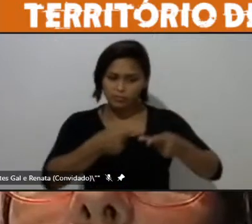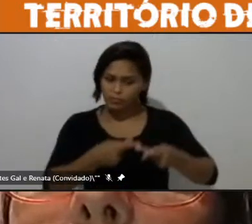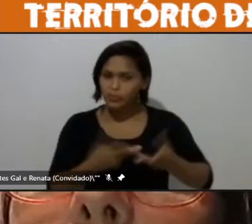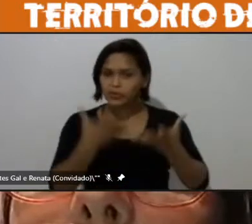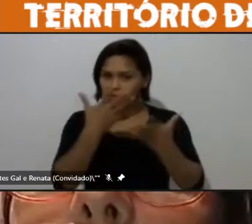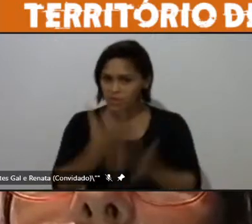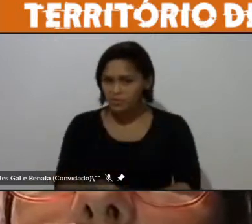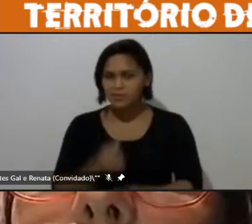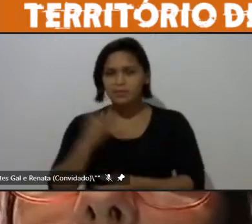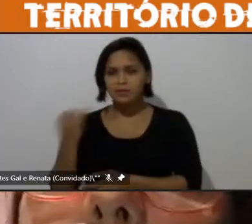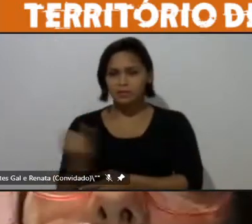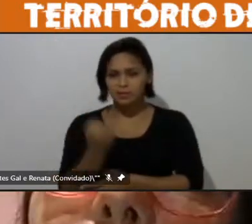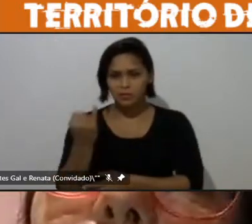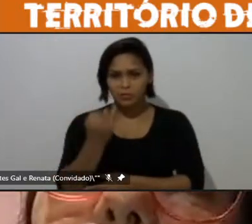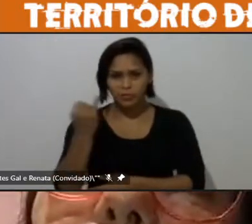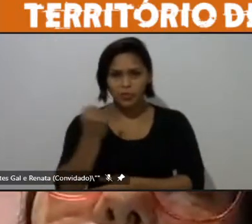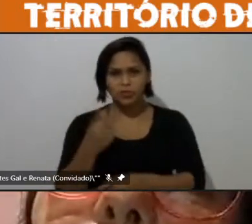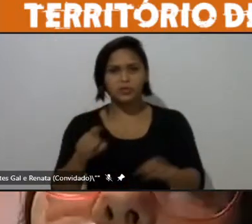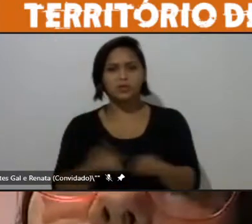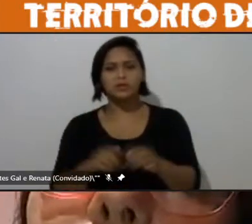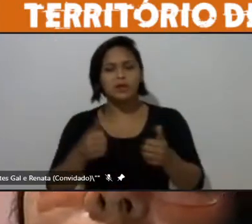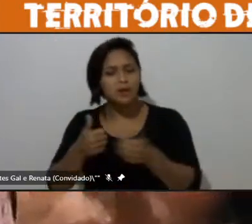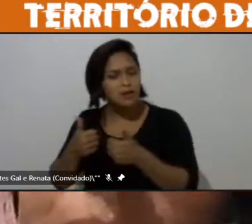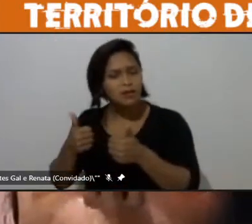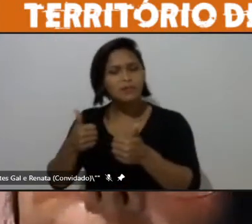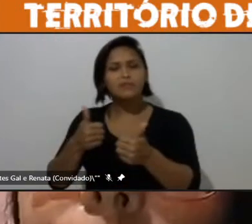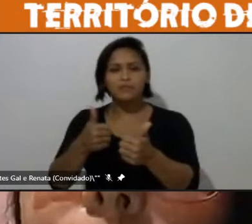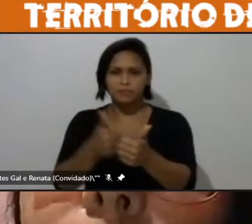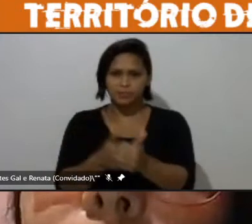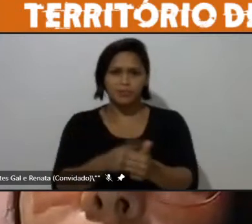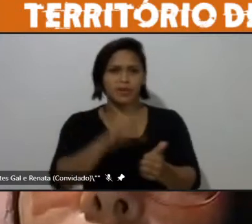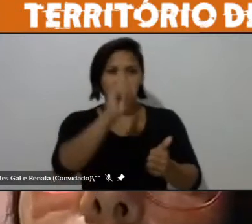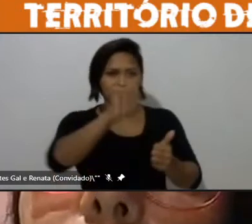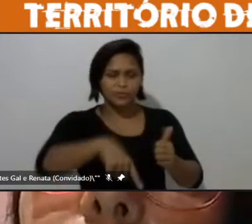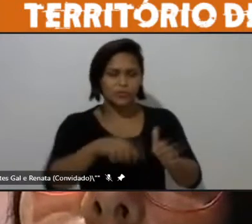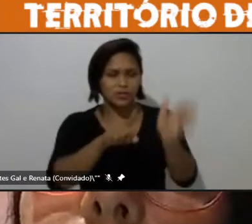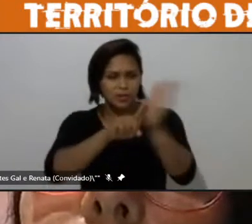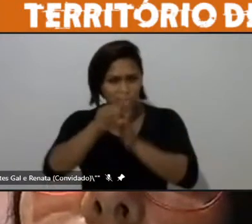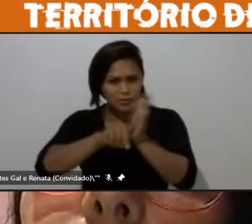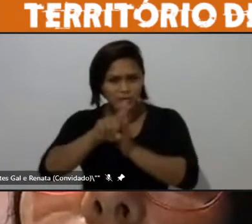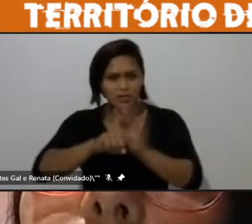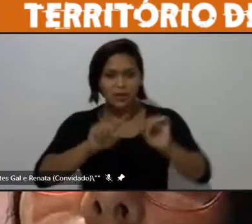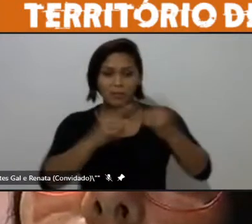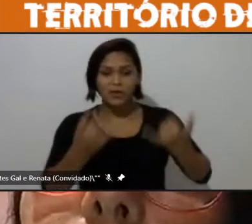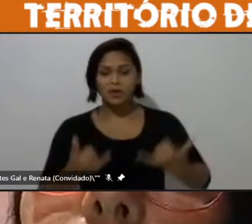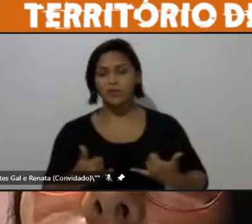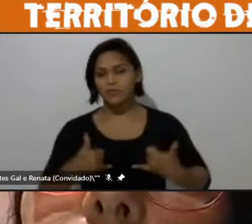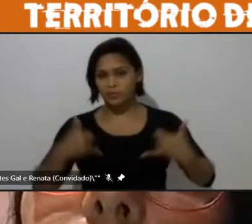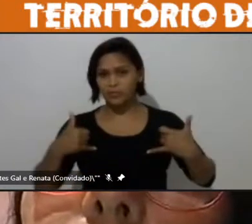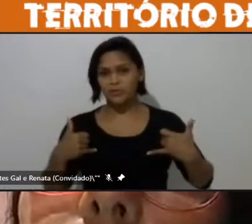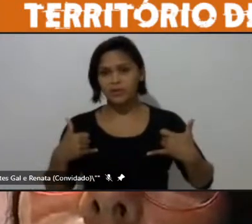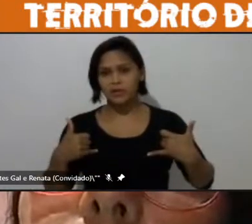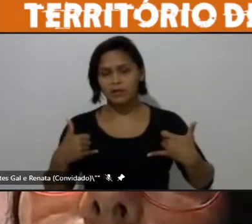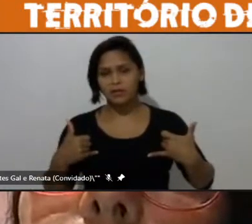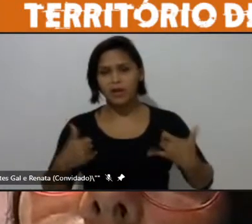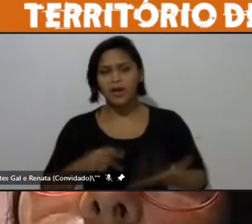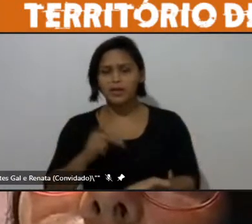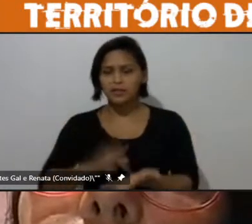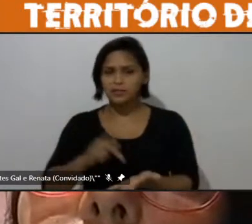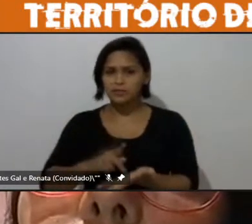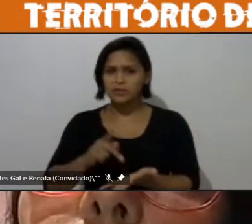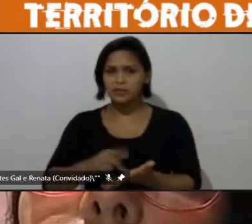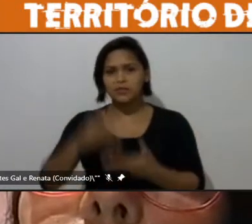estar aqui, né? A gente que acompanha você, né, nas suas pesquisas, para nós é uma honra muito grande, tá?